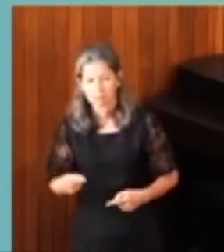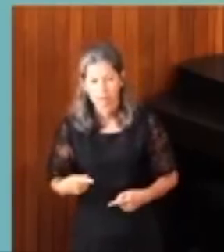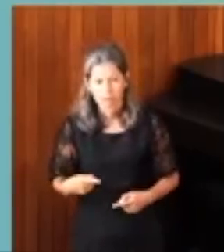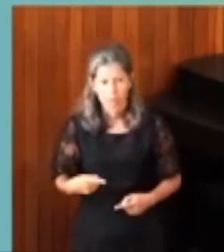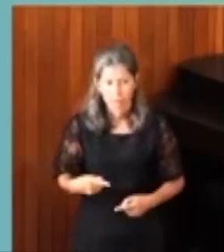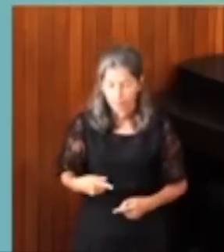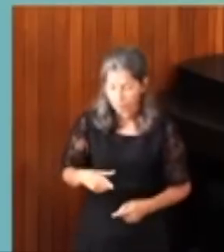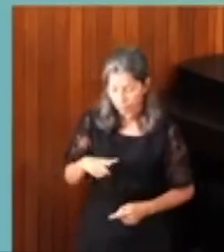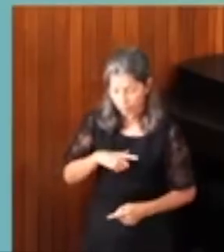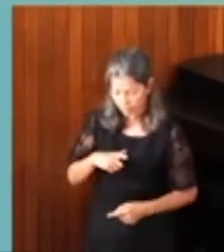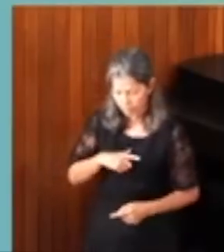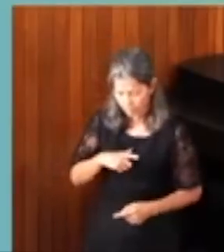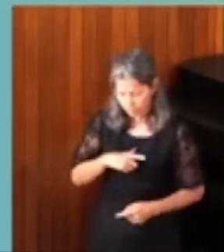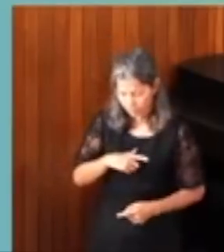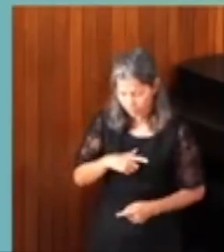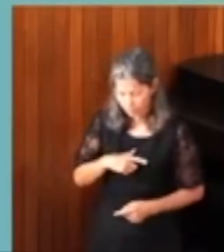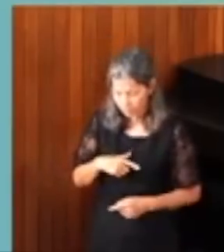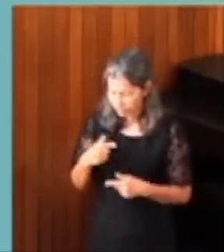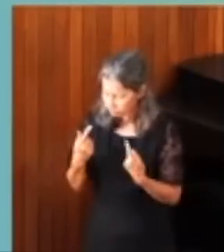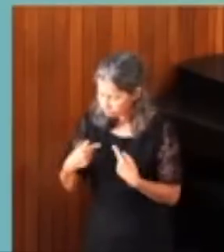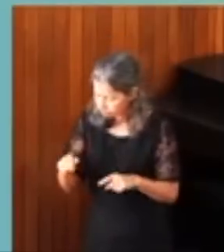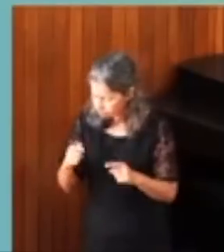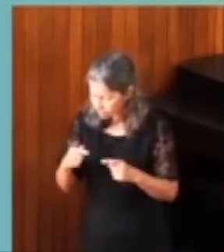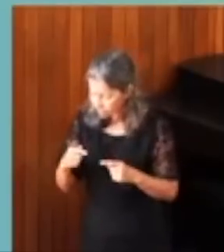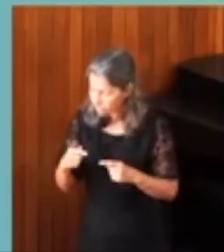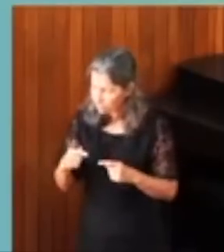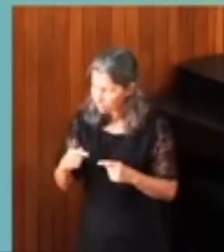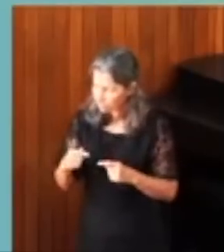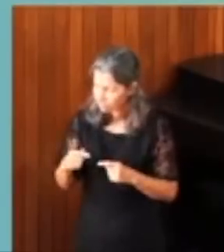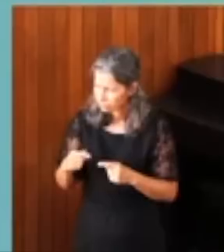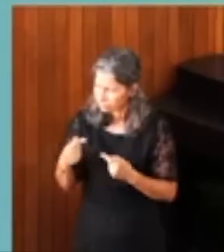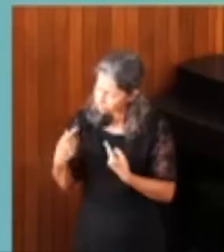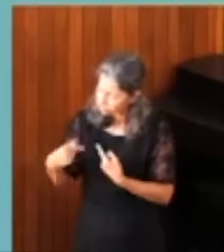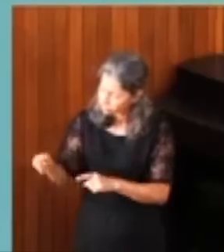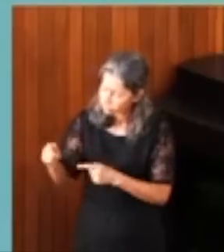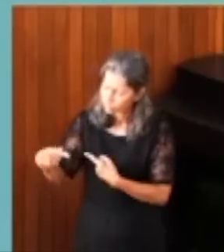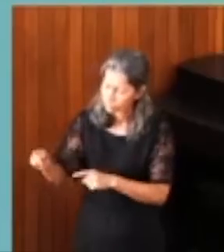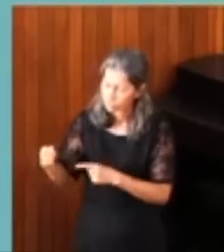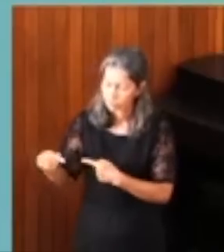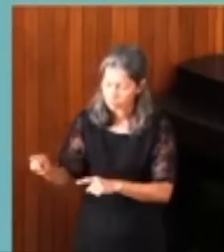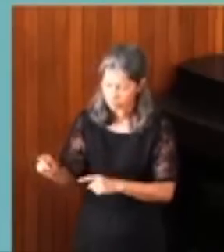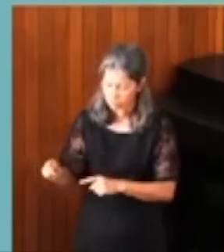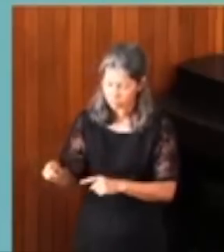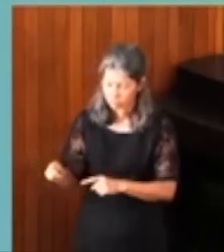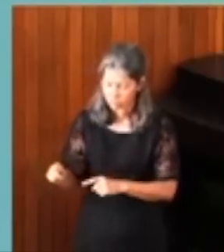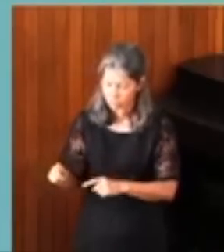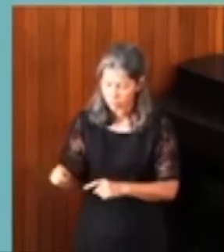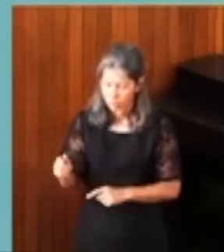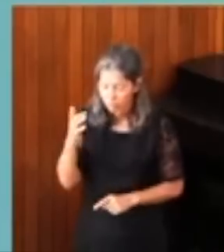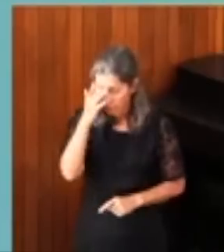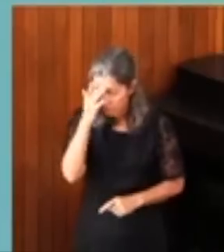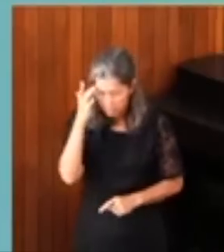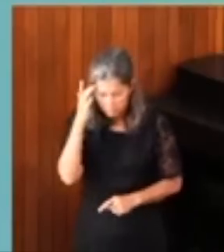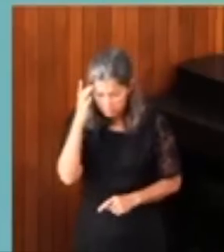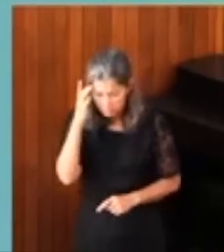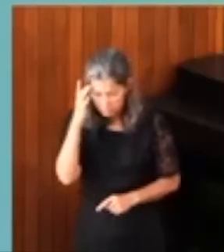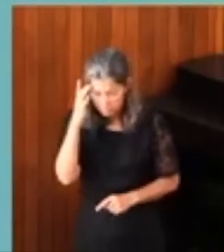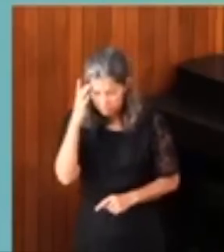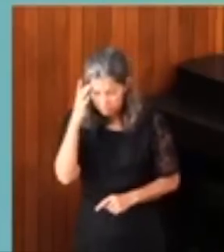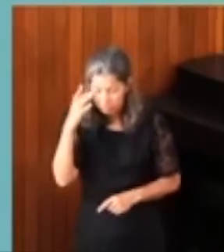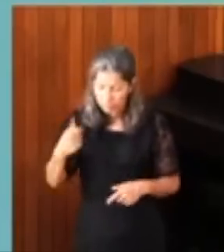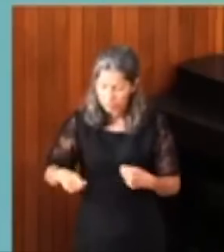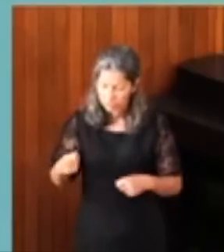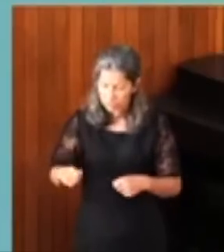temos a pregação das 3 mensagens acontecendo no mundo e a pregação da contrafação também acontecendo no mundo, nesse exato momento. 2 tipos